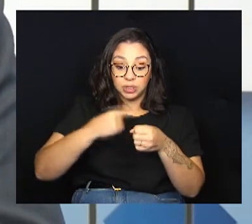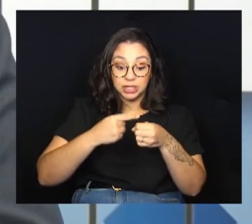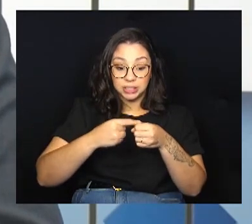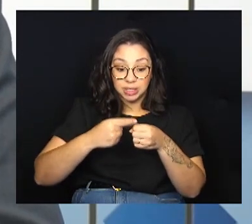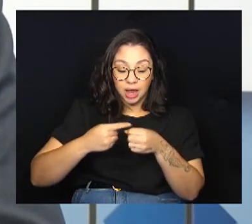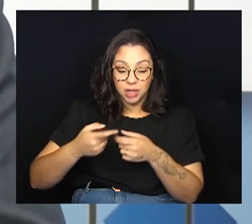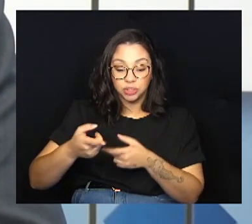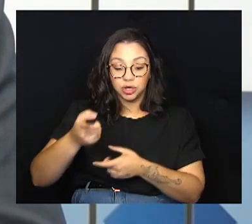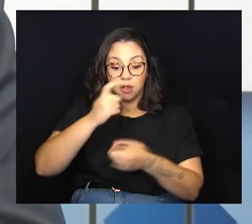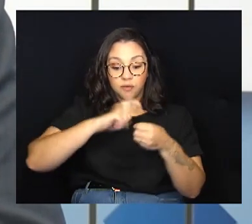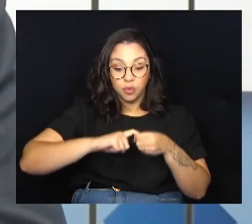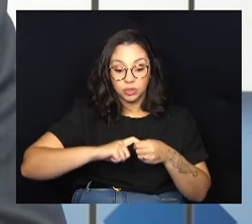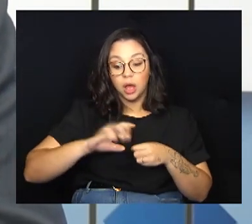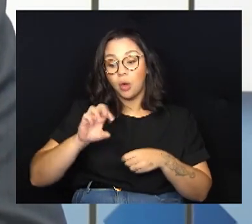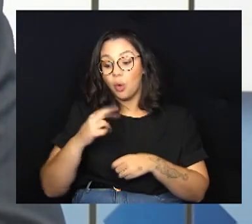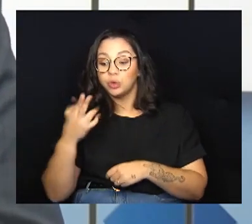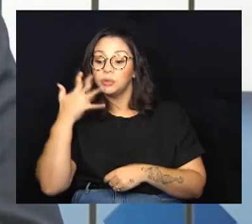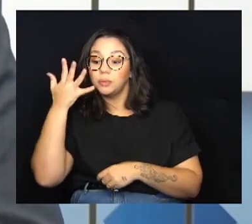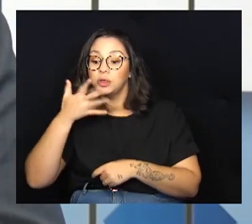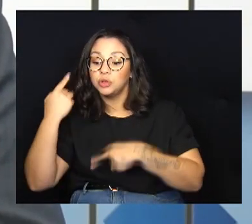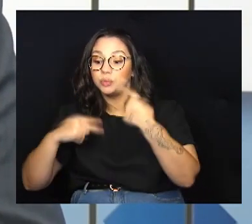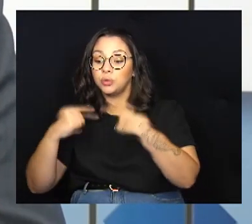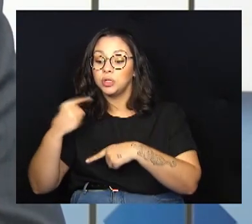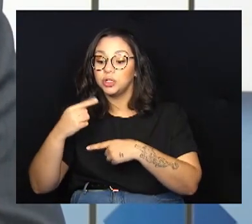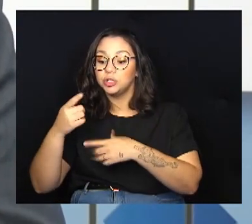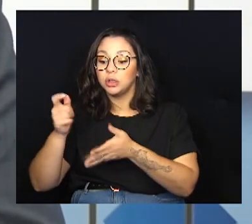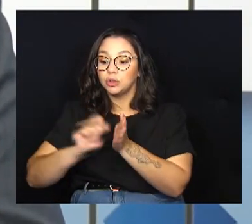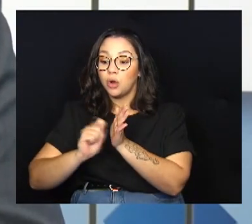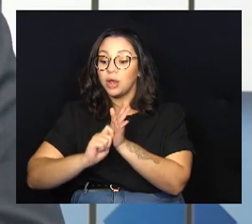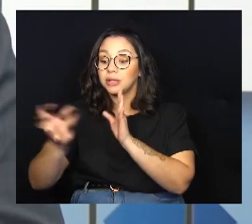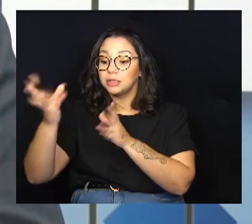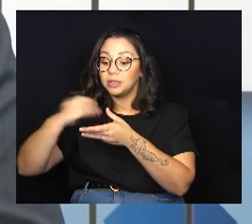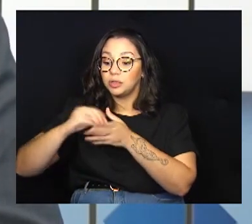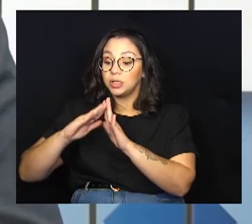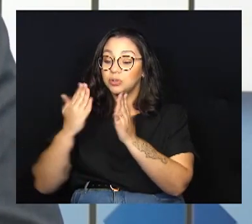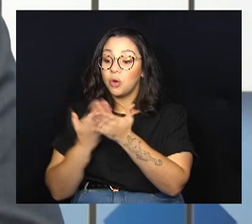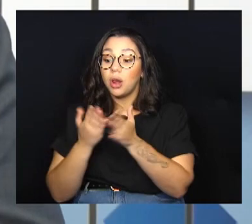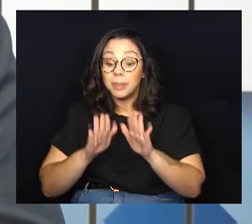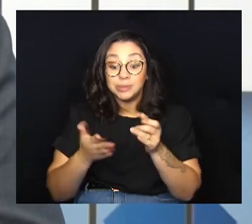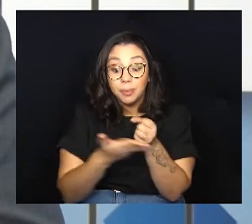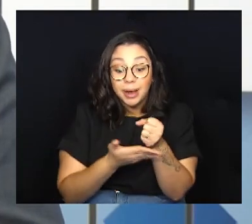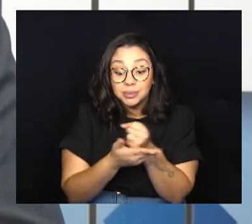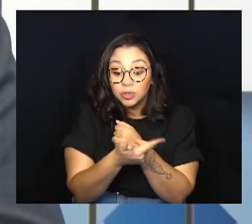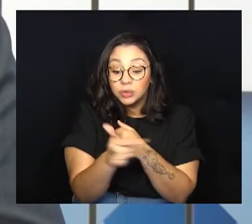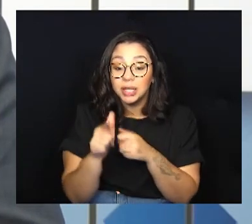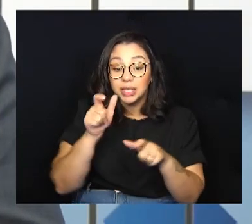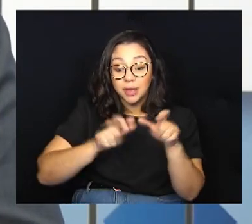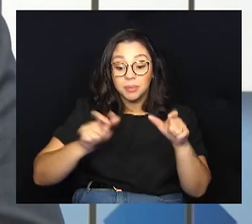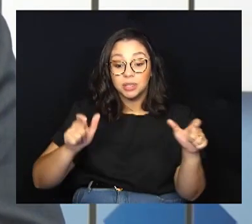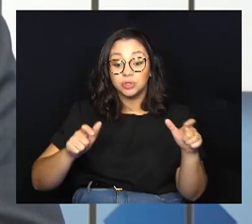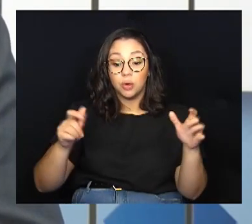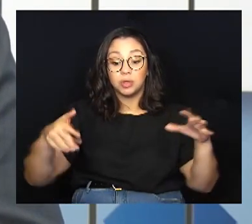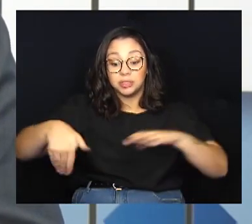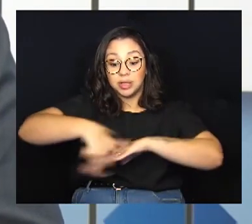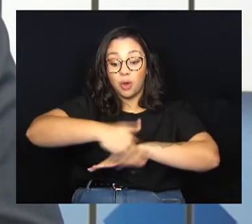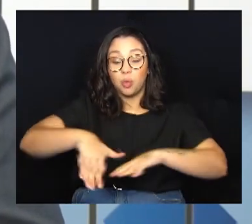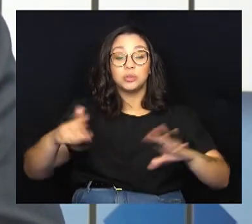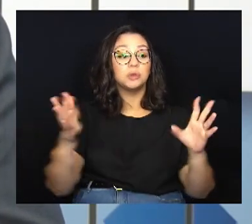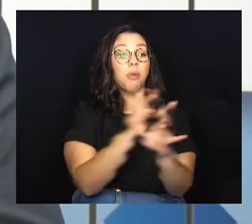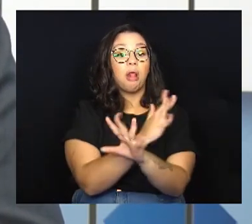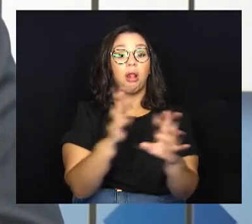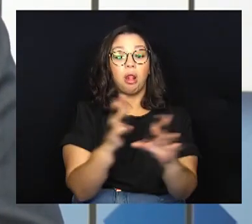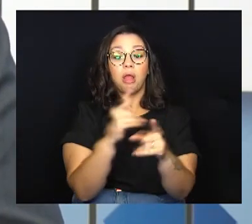falando de tratamento para adolescentes, para infantil, eu acho que a gente é muito carente